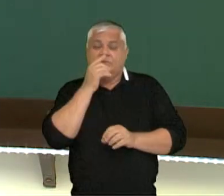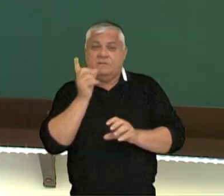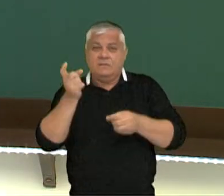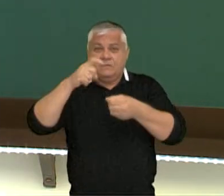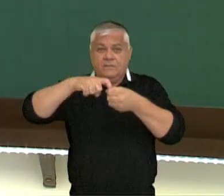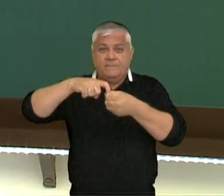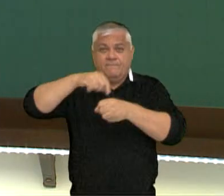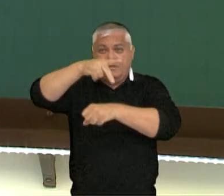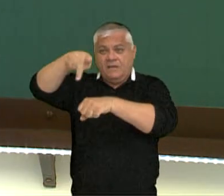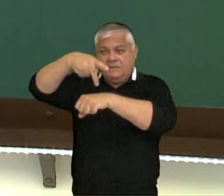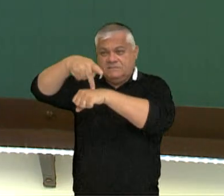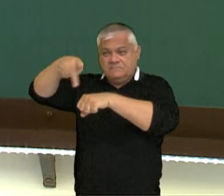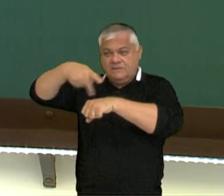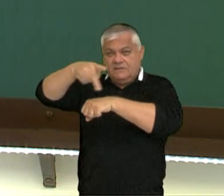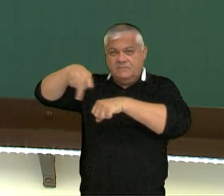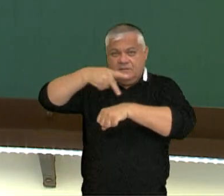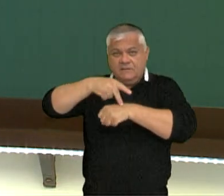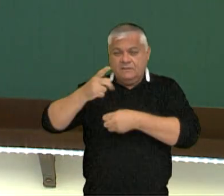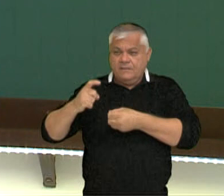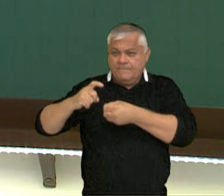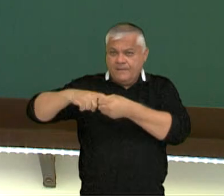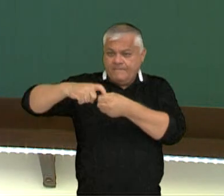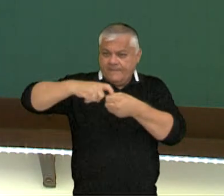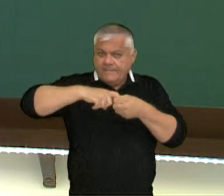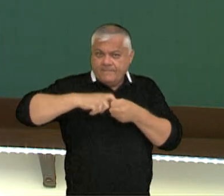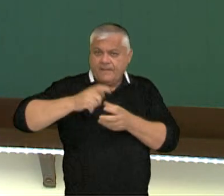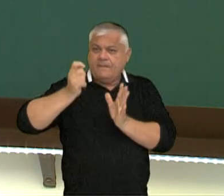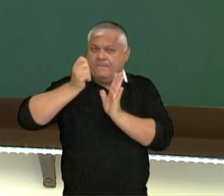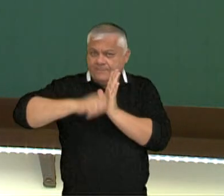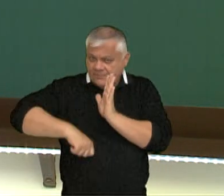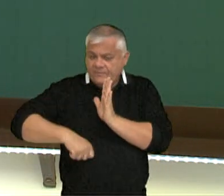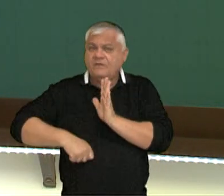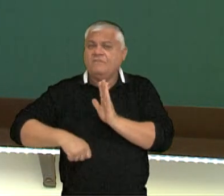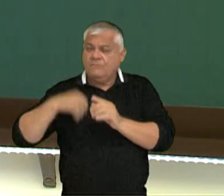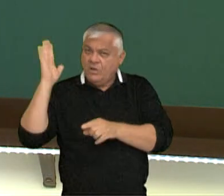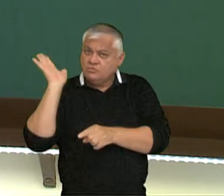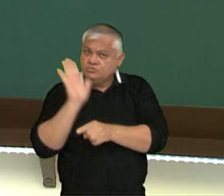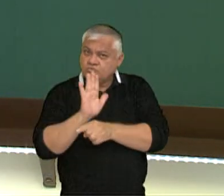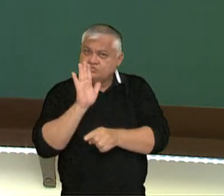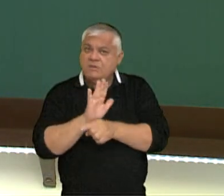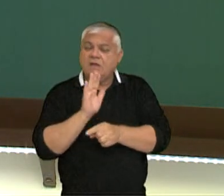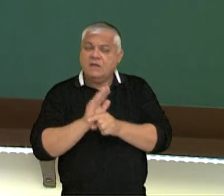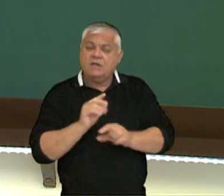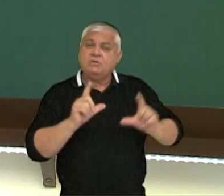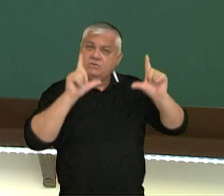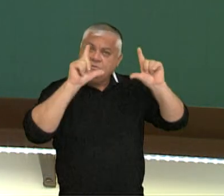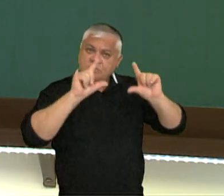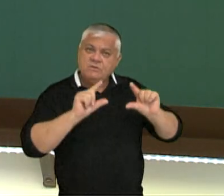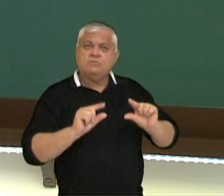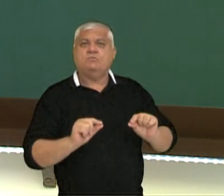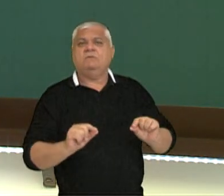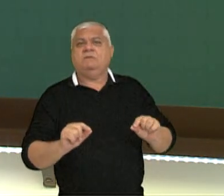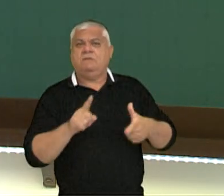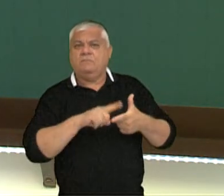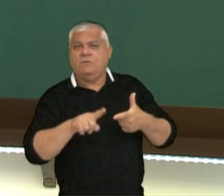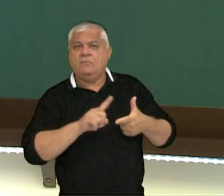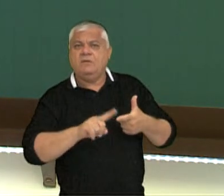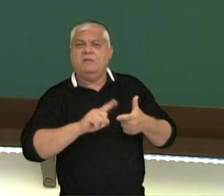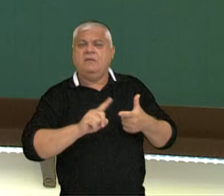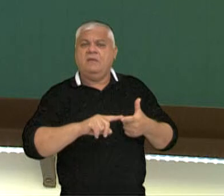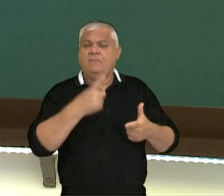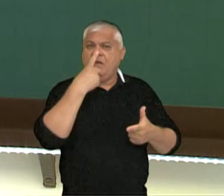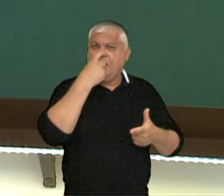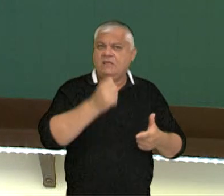países ali têm sido bem-sucedidas no sentido de diminuir esses impactos e de desenvolver principalmente a questão